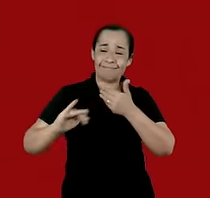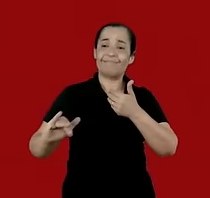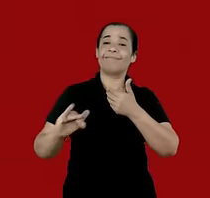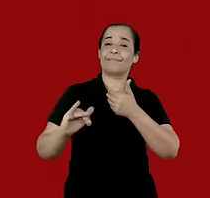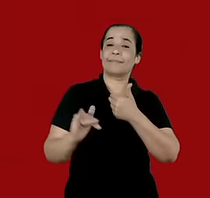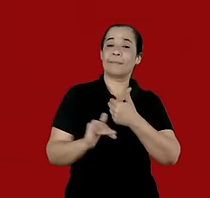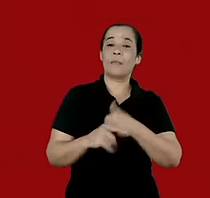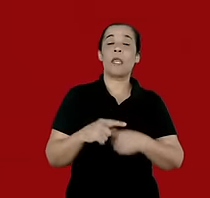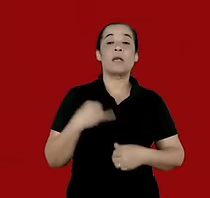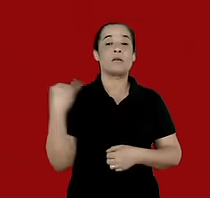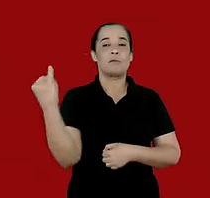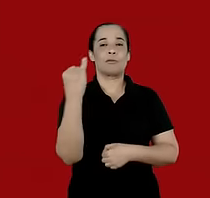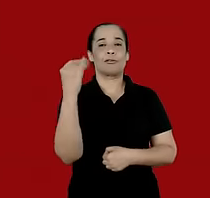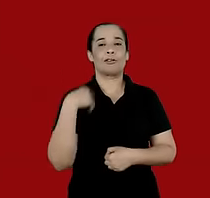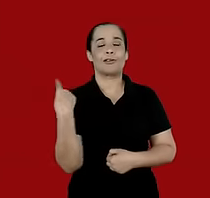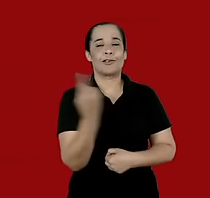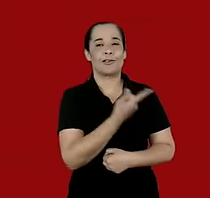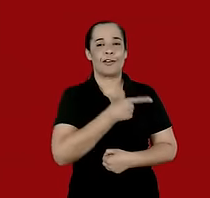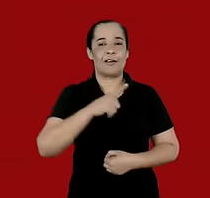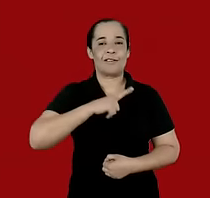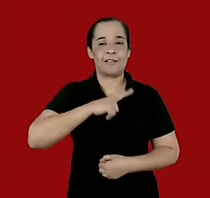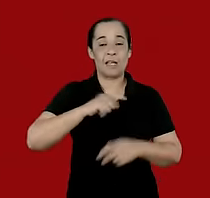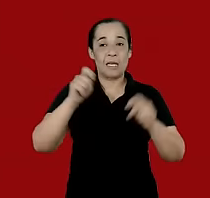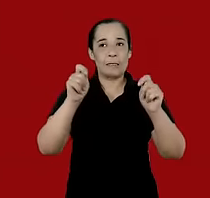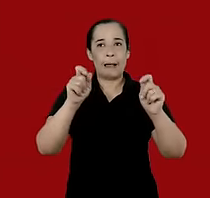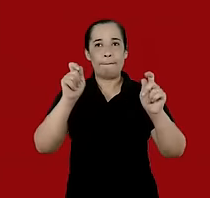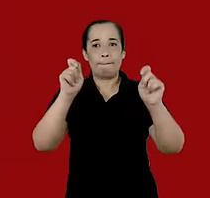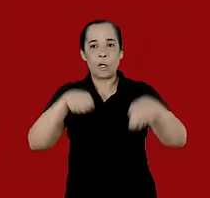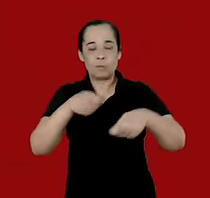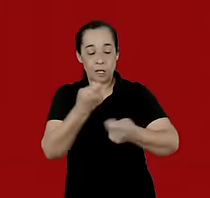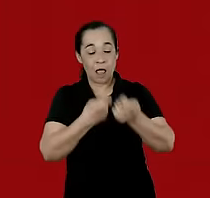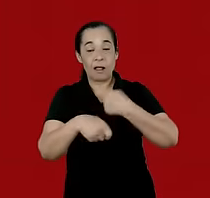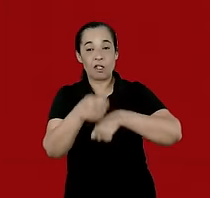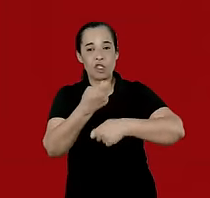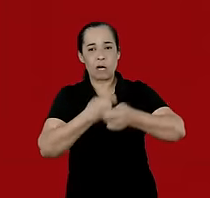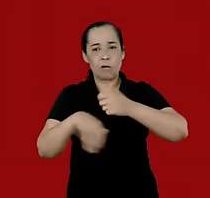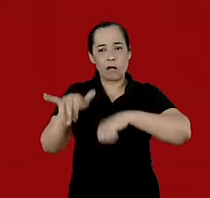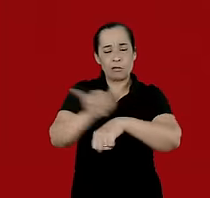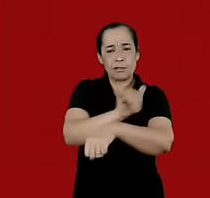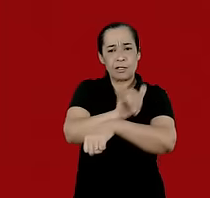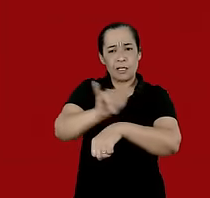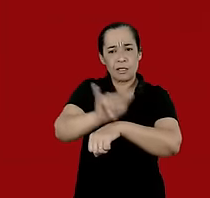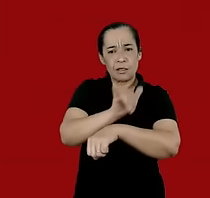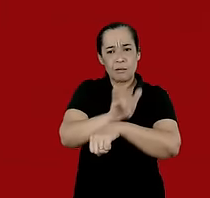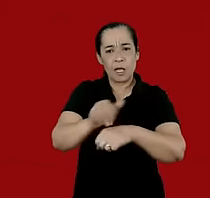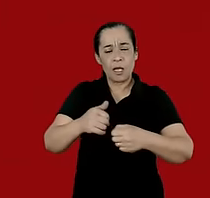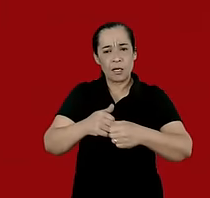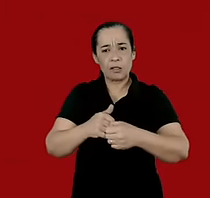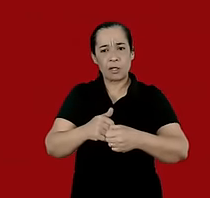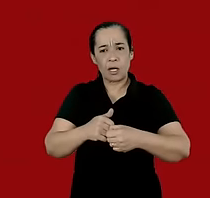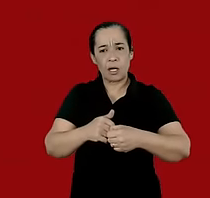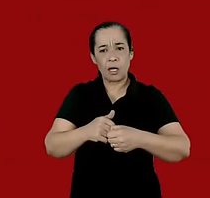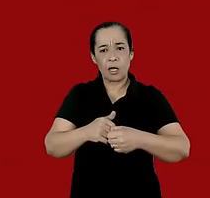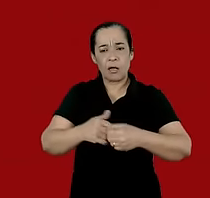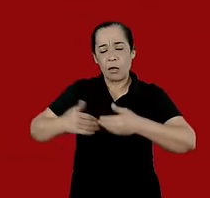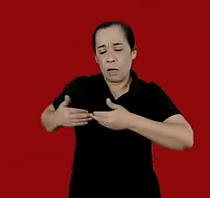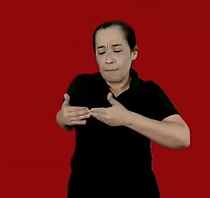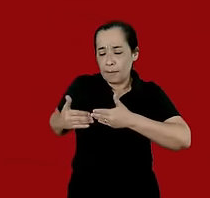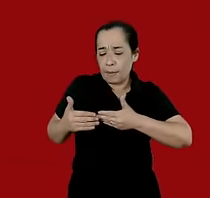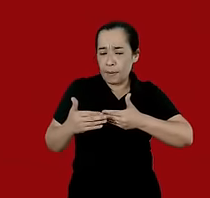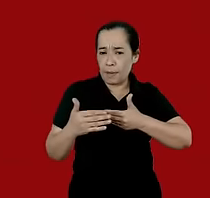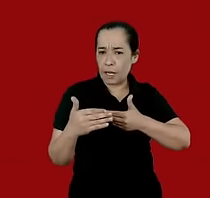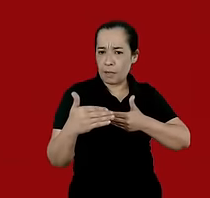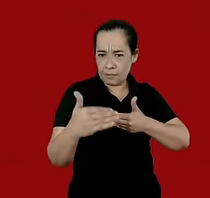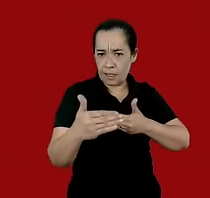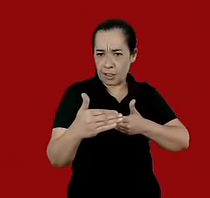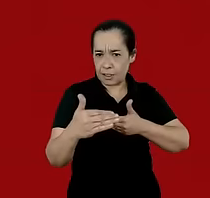e uma capacidade de administrar taticamente as posições de modo a que o percurso até o final do que a gente acha que vai ser bem